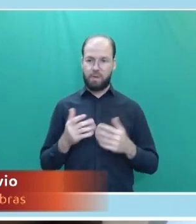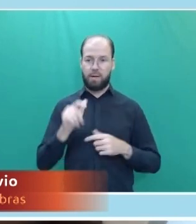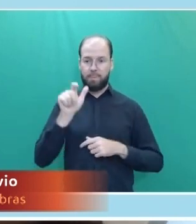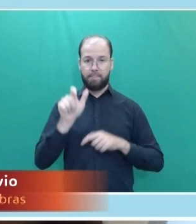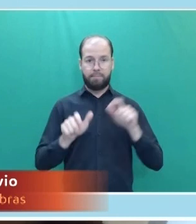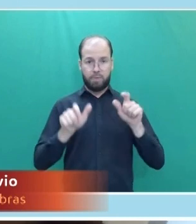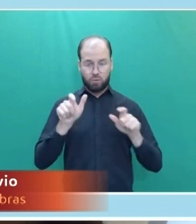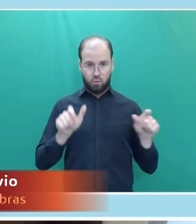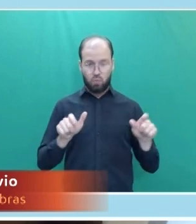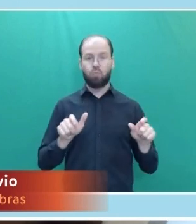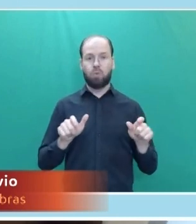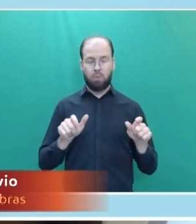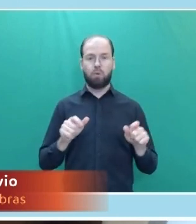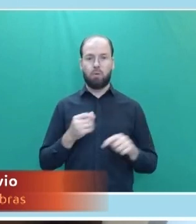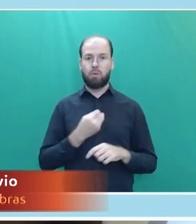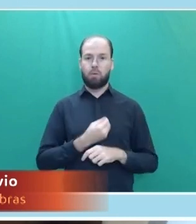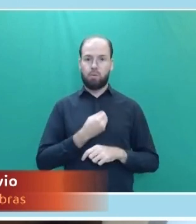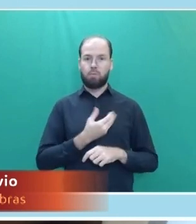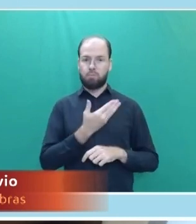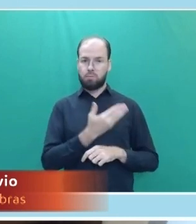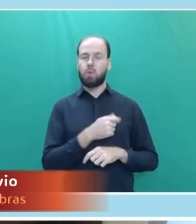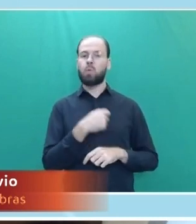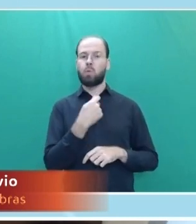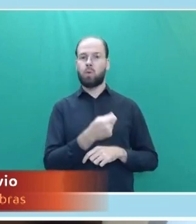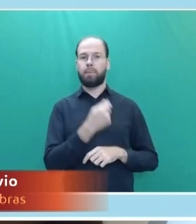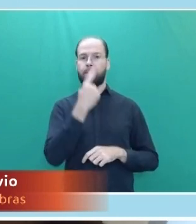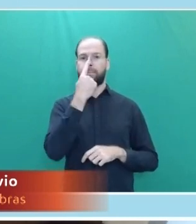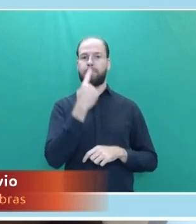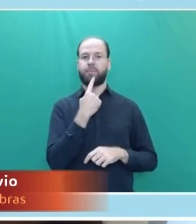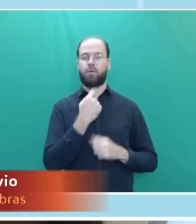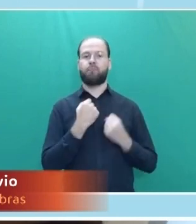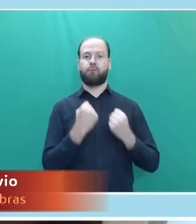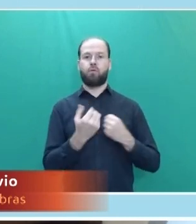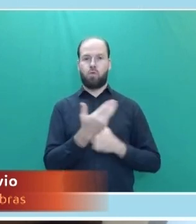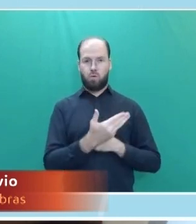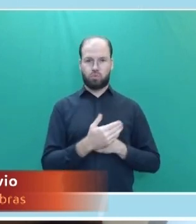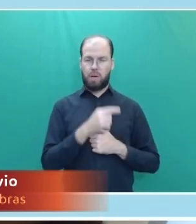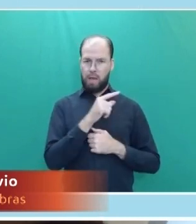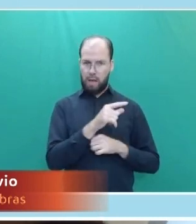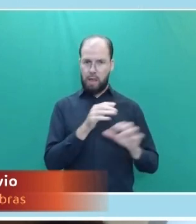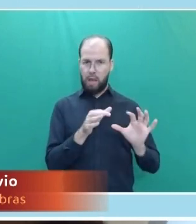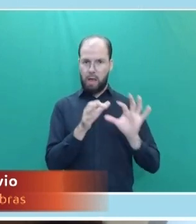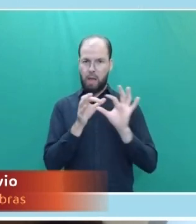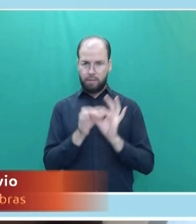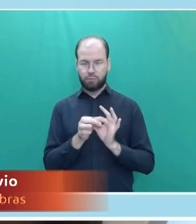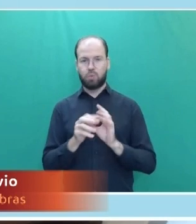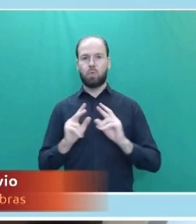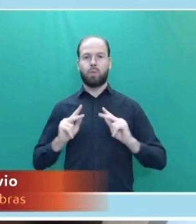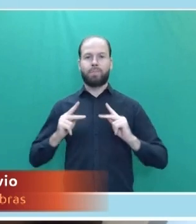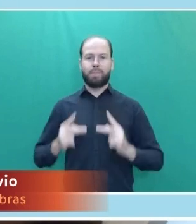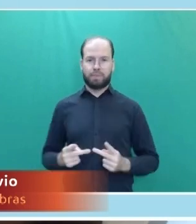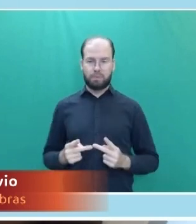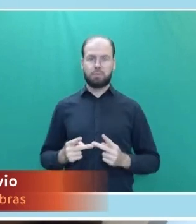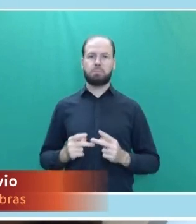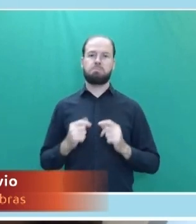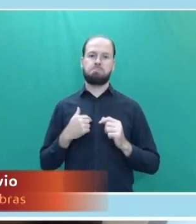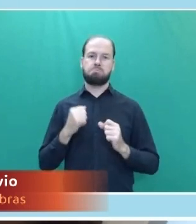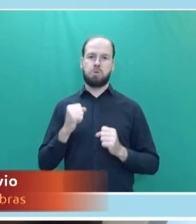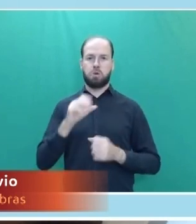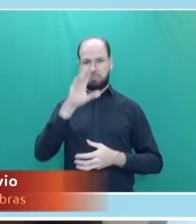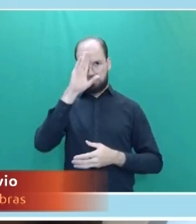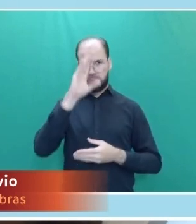é colocada como ela tem uma personalidade muito forte. E para que ela se aproxime de uma humanidade e possa interpretar qualquer